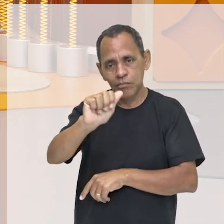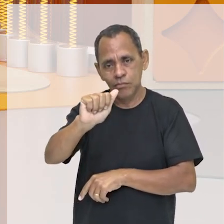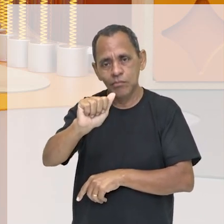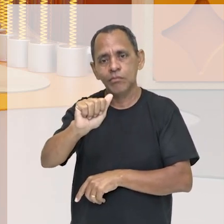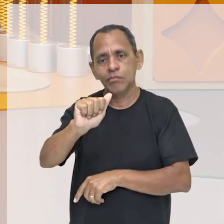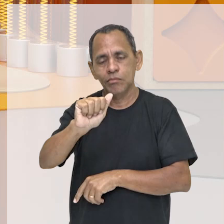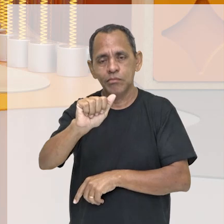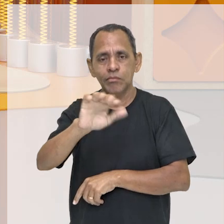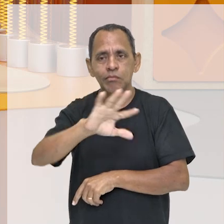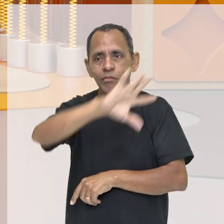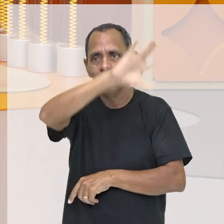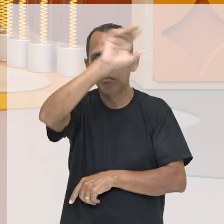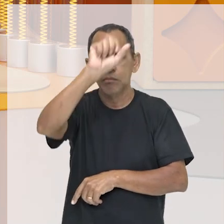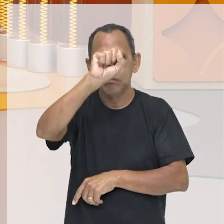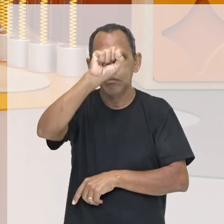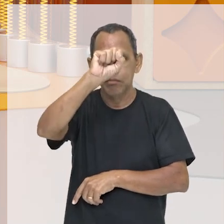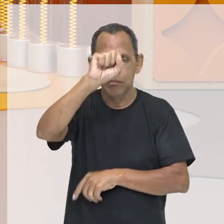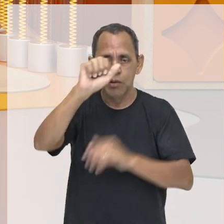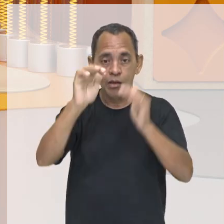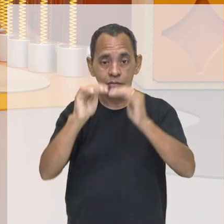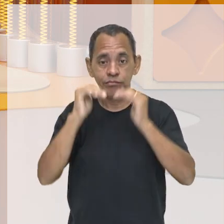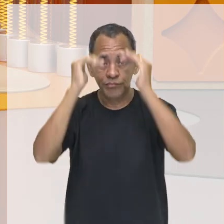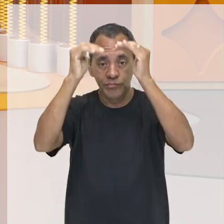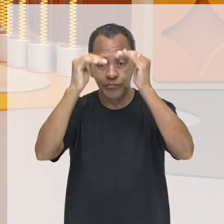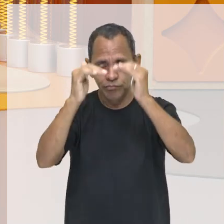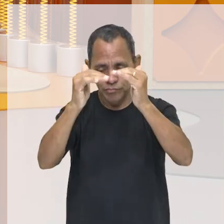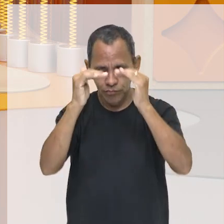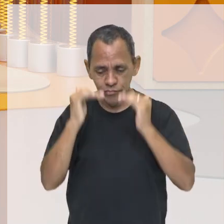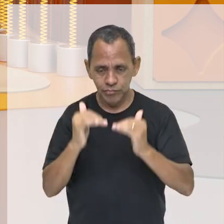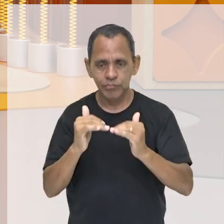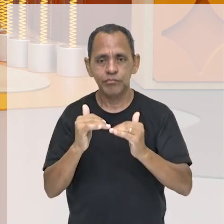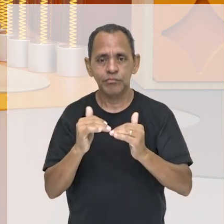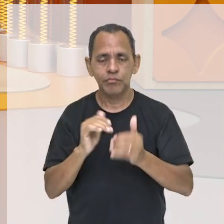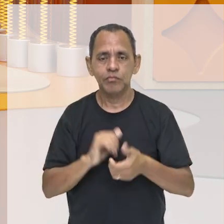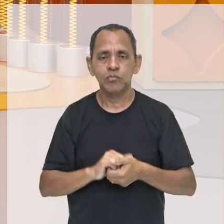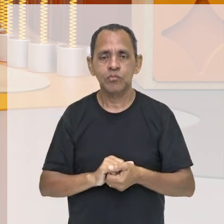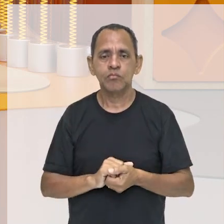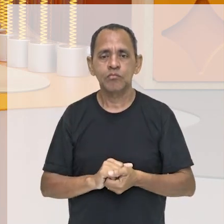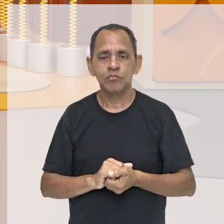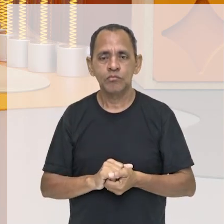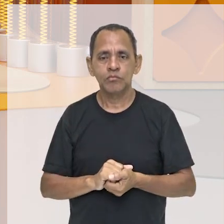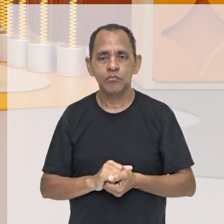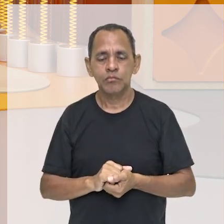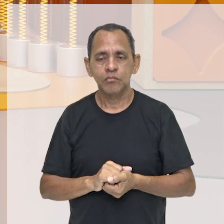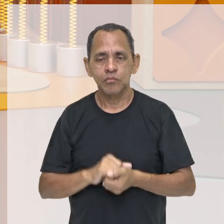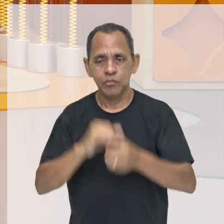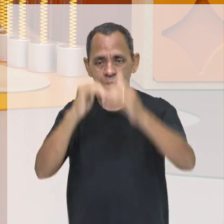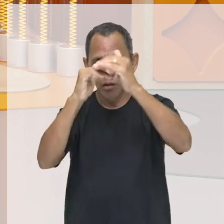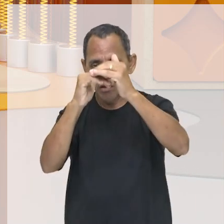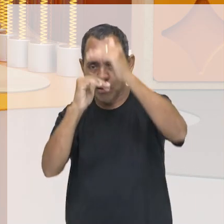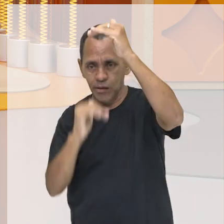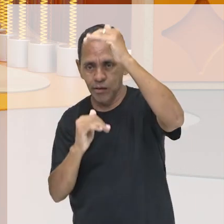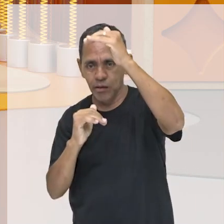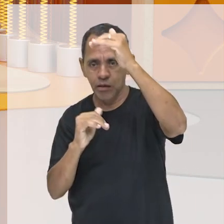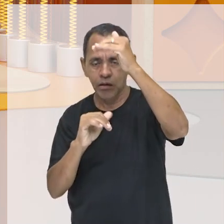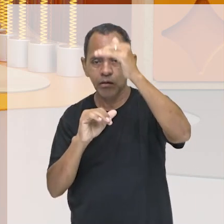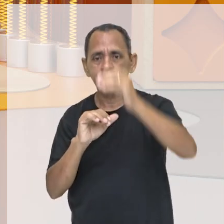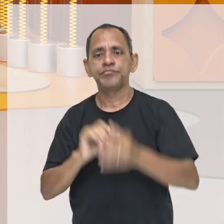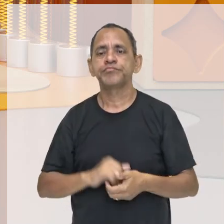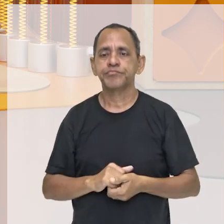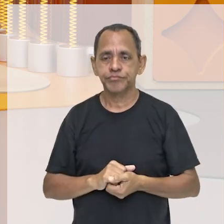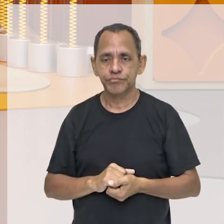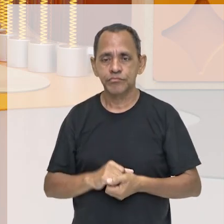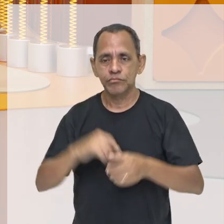África acima do Saara, uma África abaixo do Saara, e nós vamos falar dessa parte abaixo do